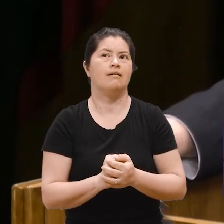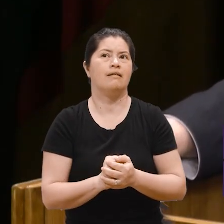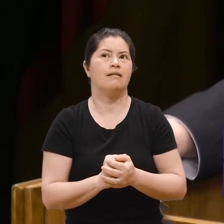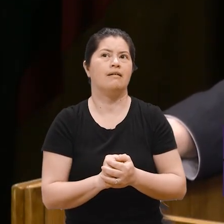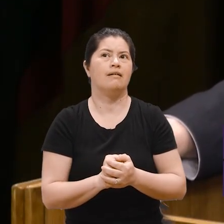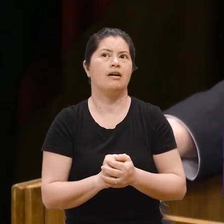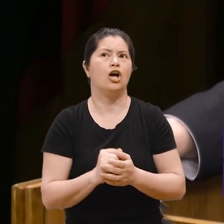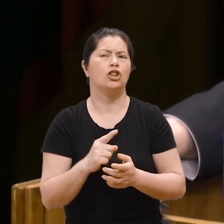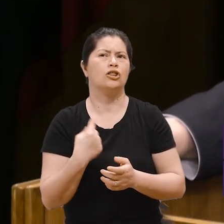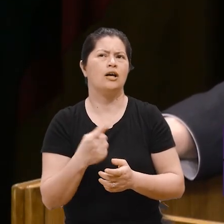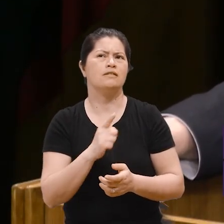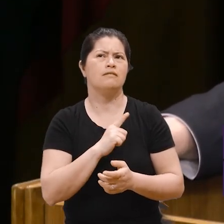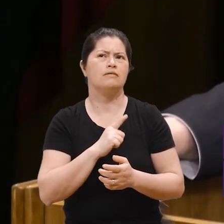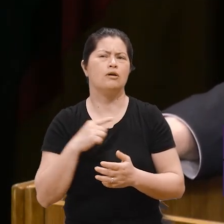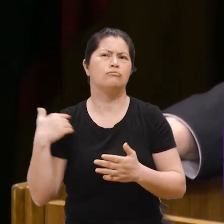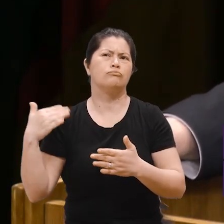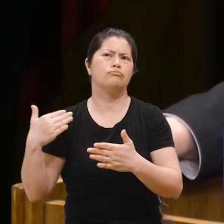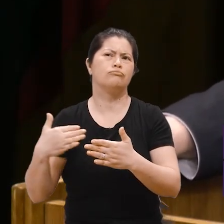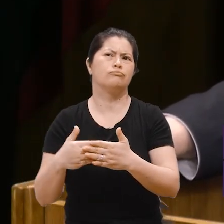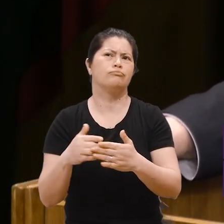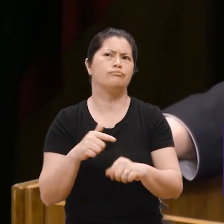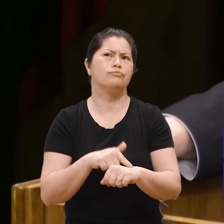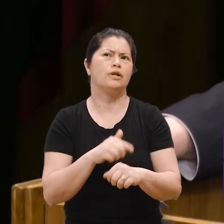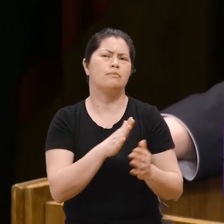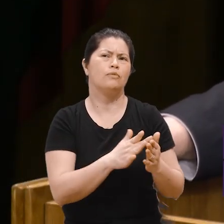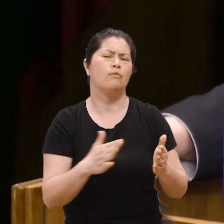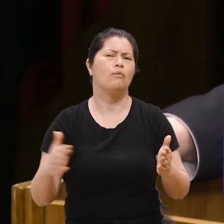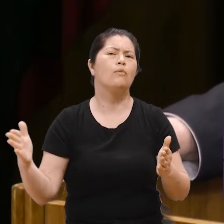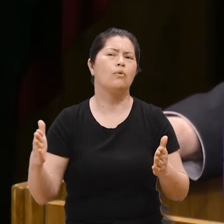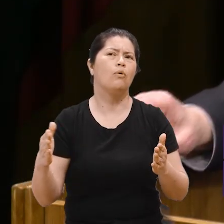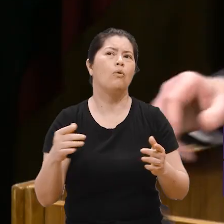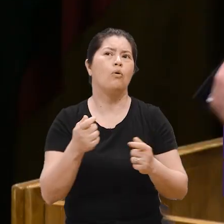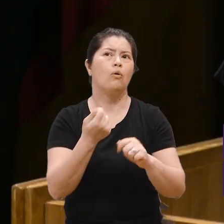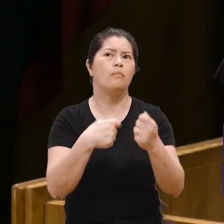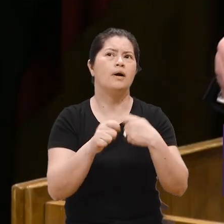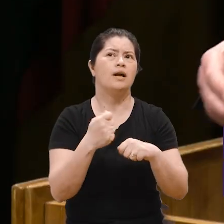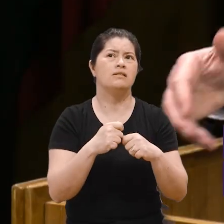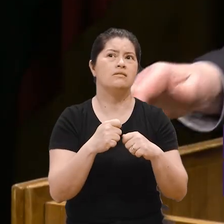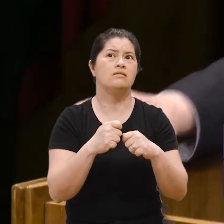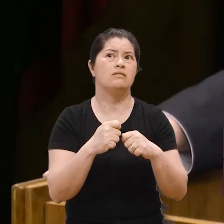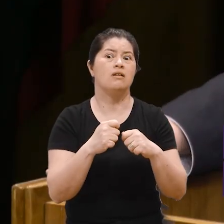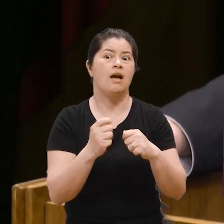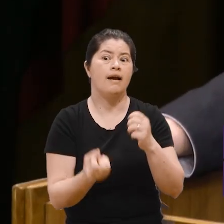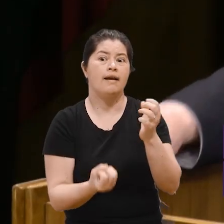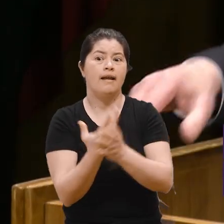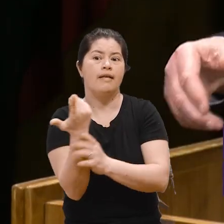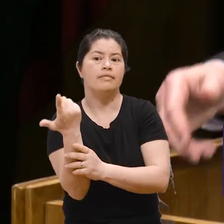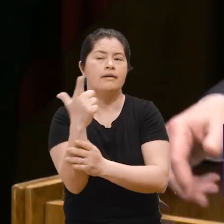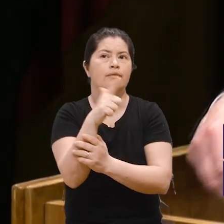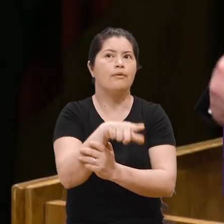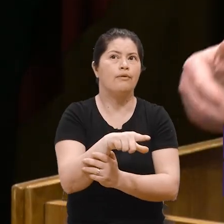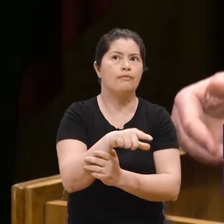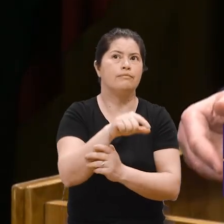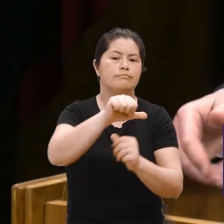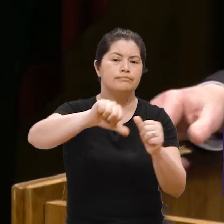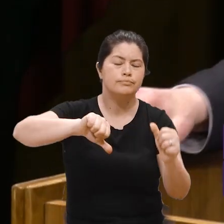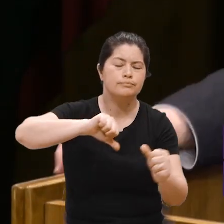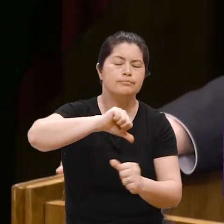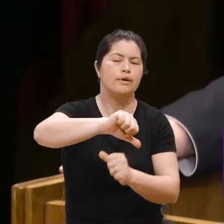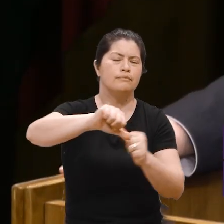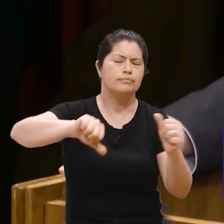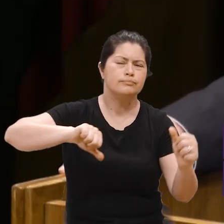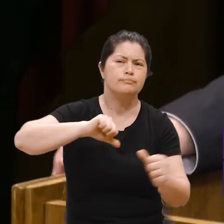Nós tivemos que, durante todo esse tempo de comércio, nós tivemos que nos reinventar. Constantemente, toda